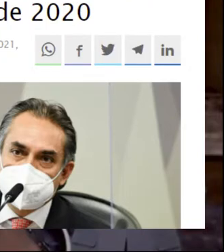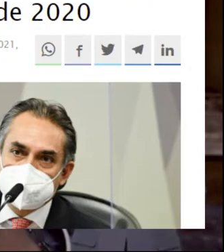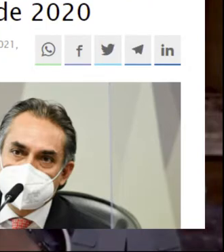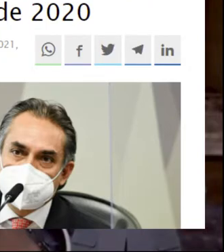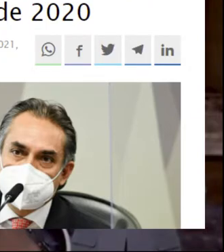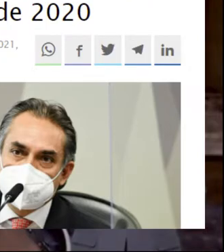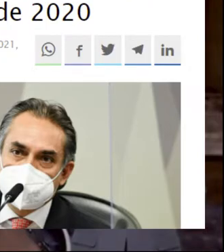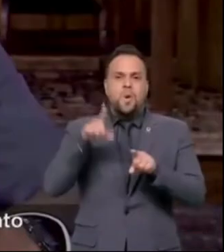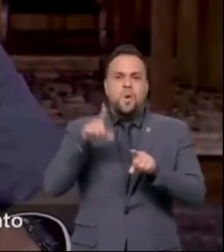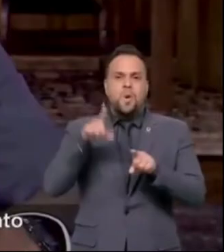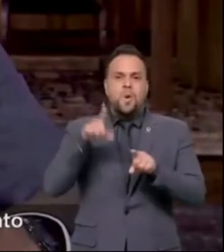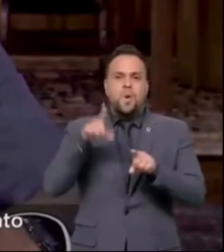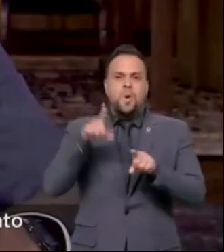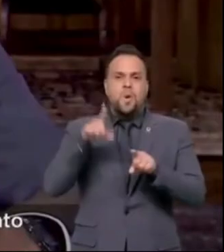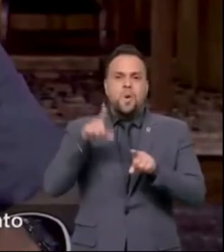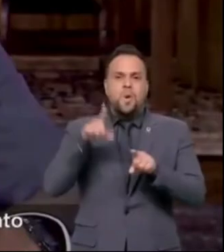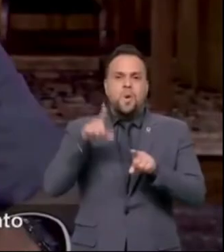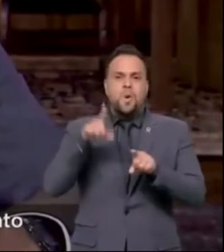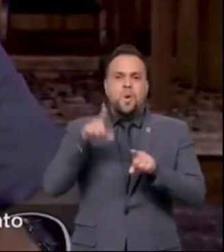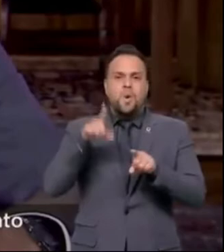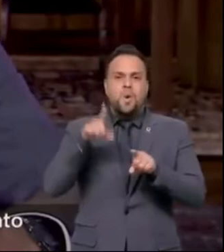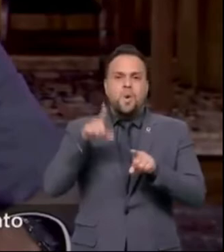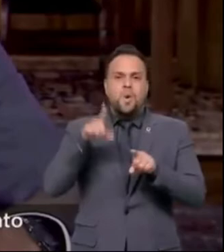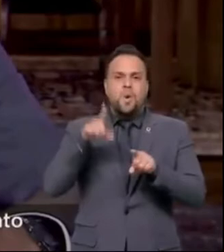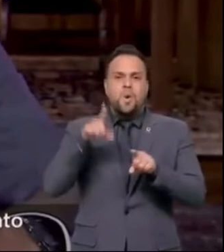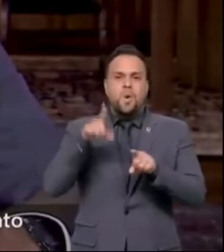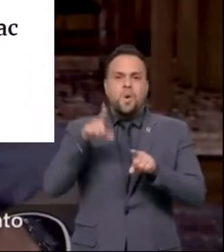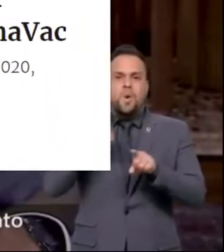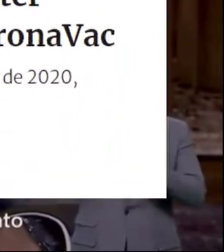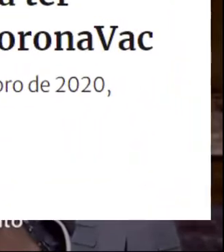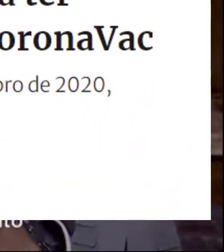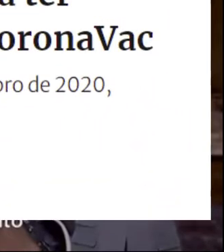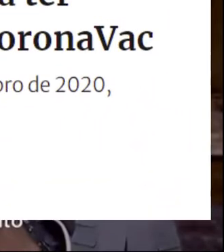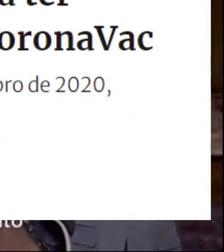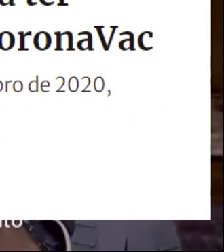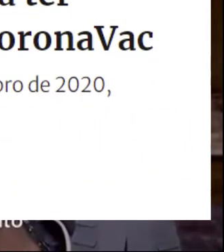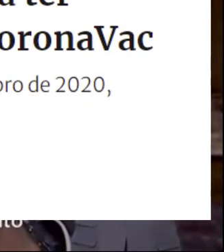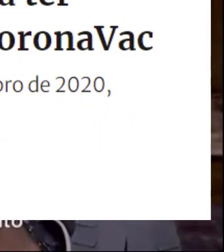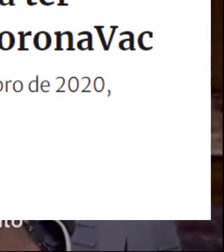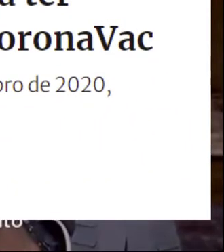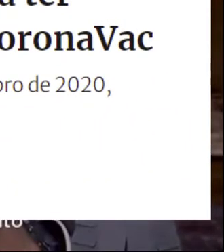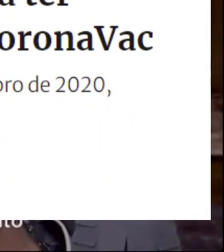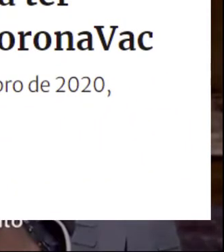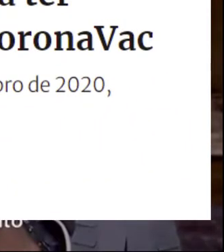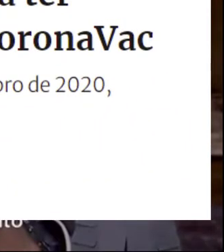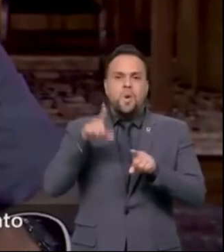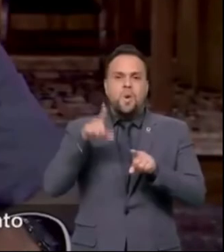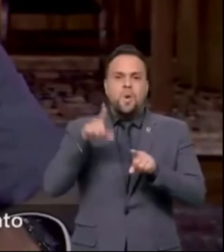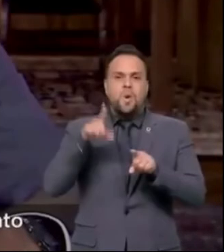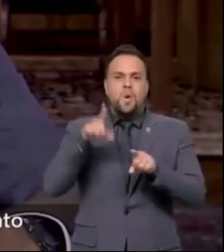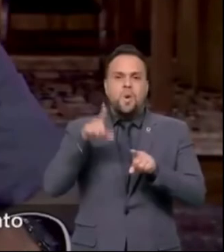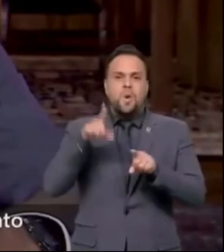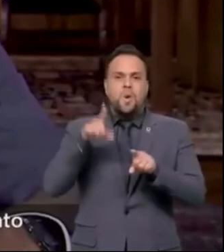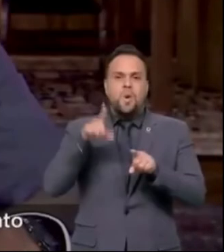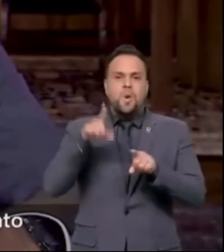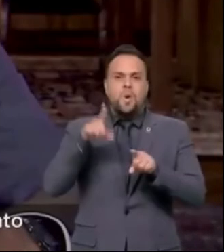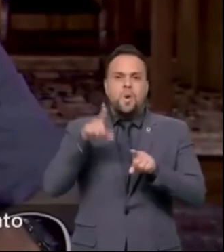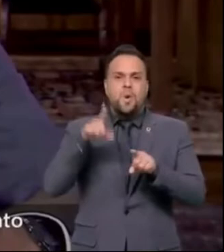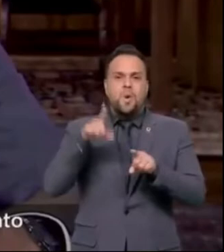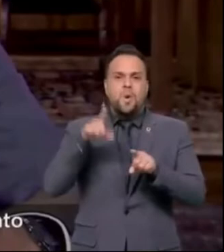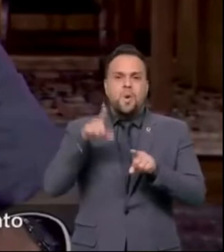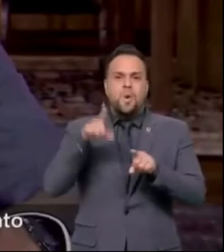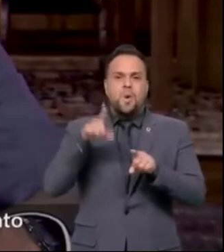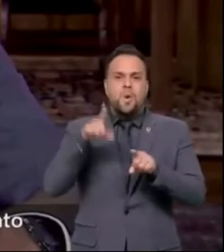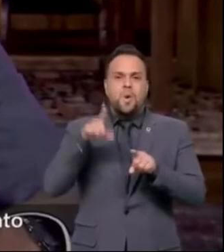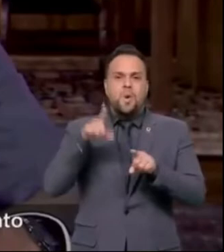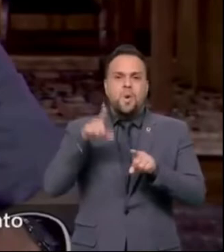Tá comprovado. Matou gente. A falta de vacina matou gente. Quem pensa o contrário já tá morto por dentro